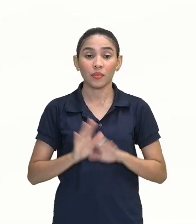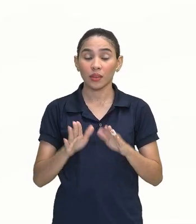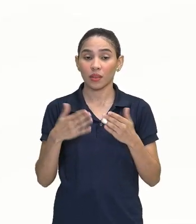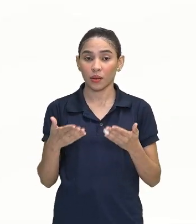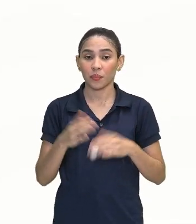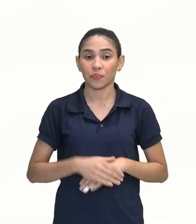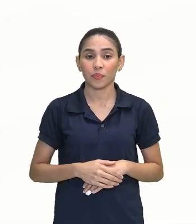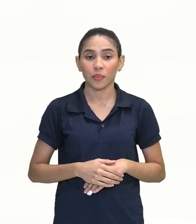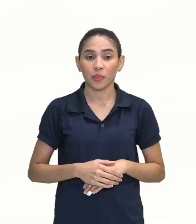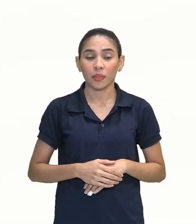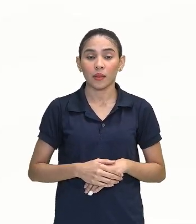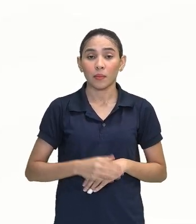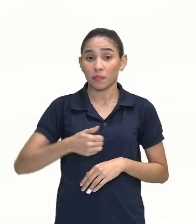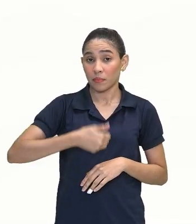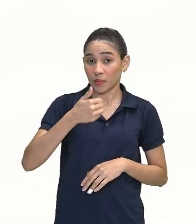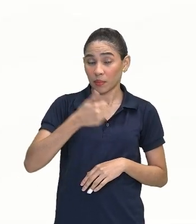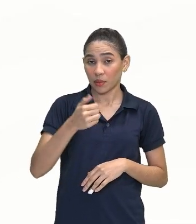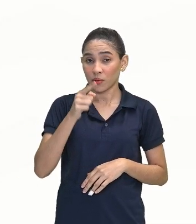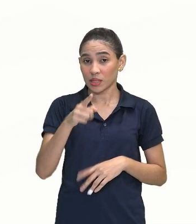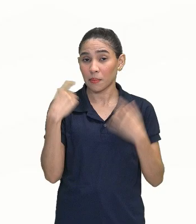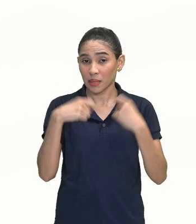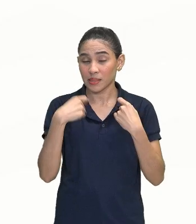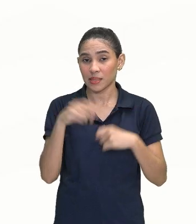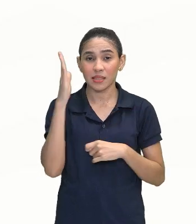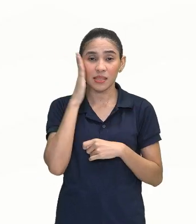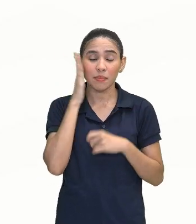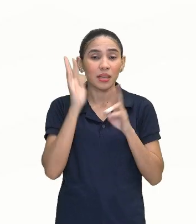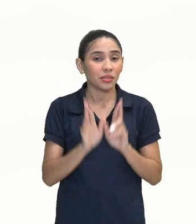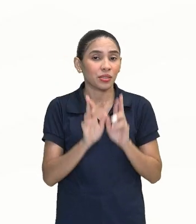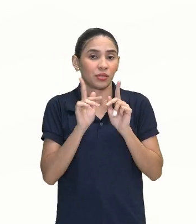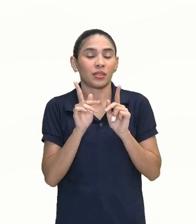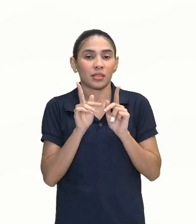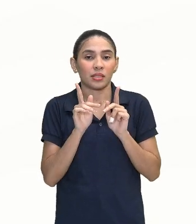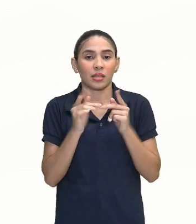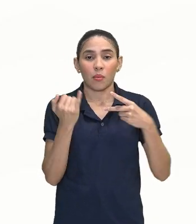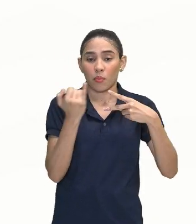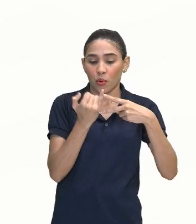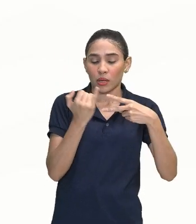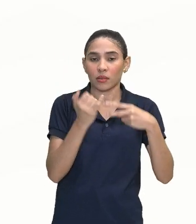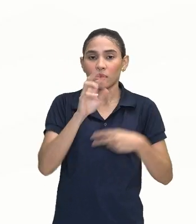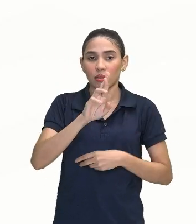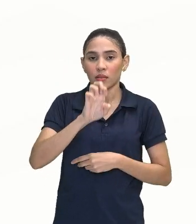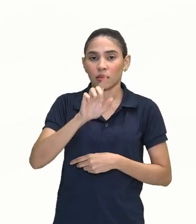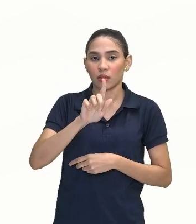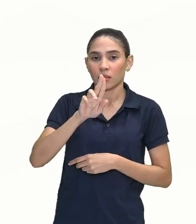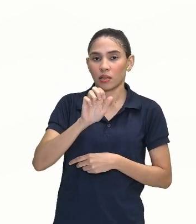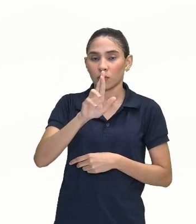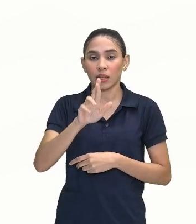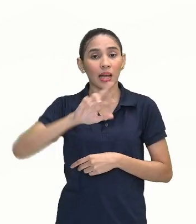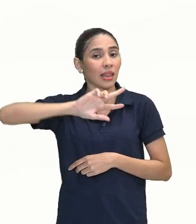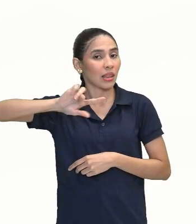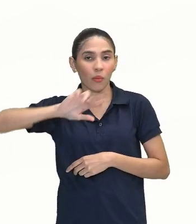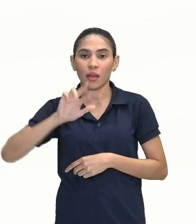Gente, o primeiro passo aqui é você saber diferenciar um polígono regular de um polígono que não